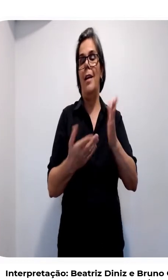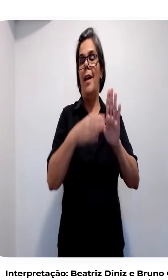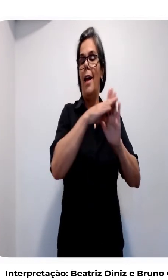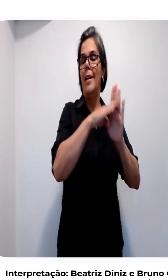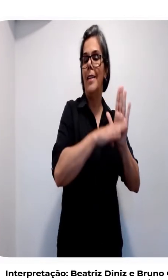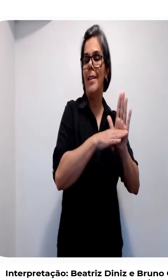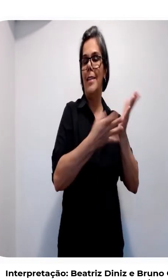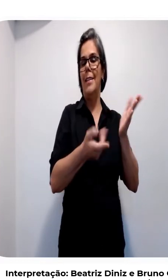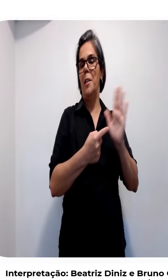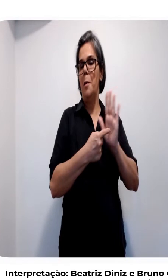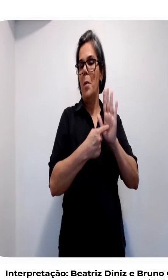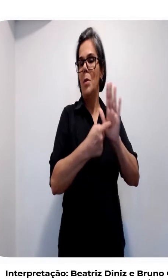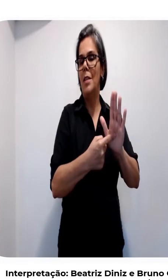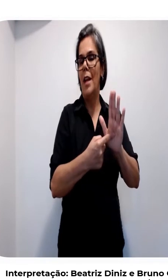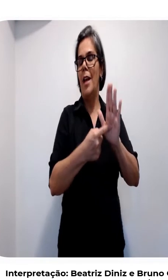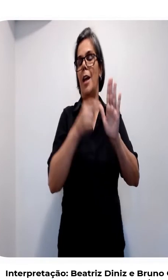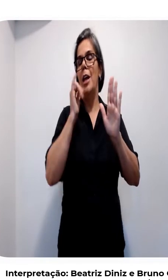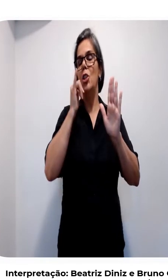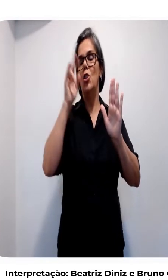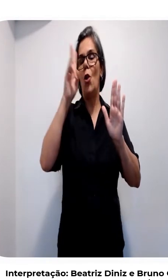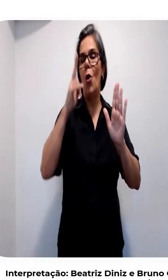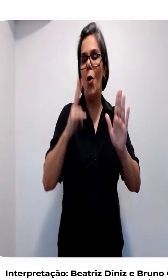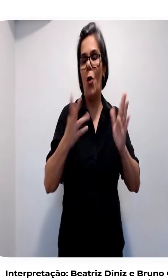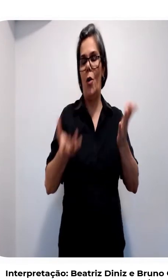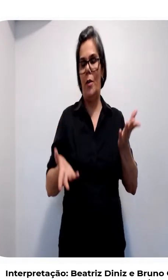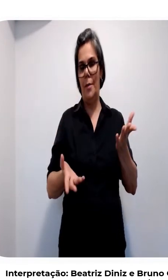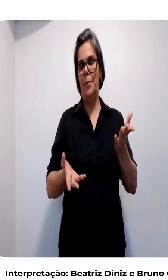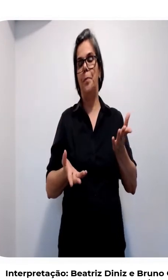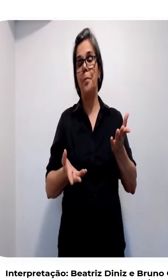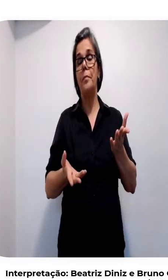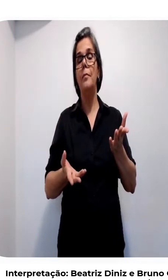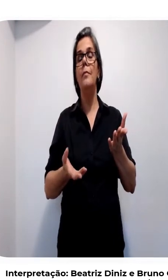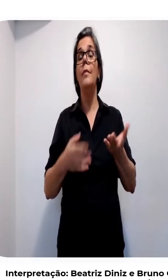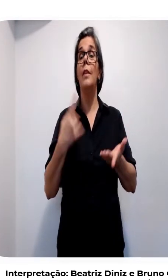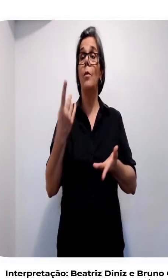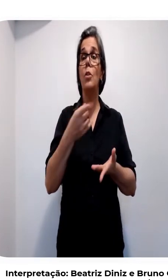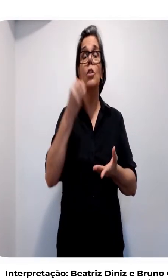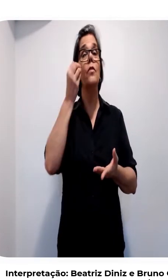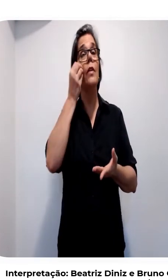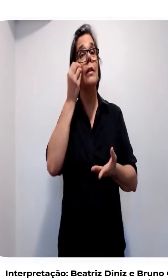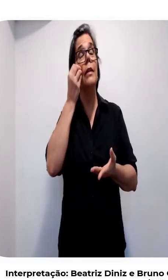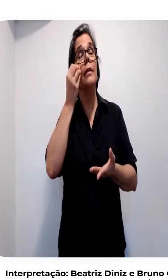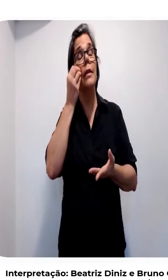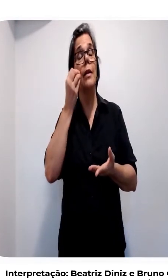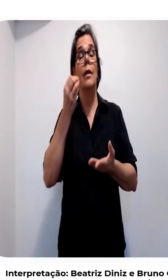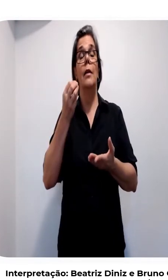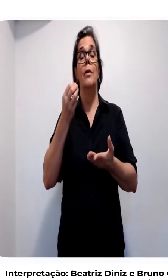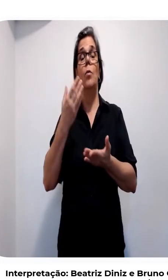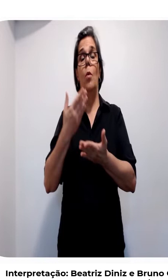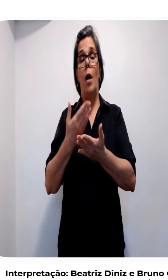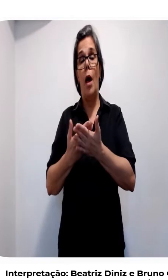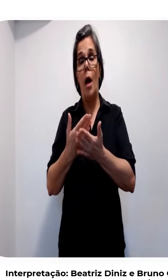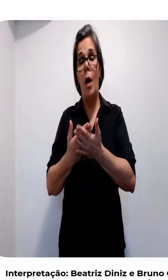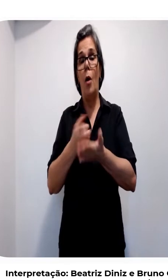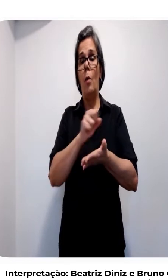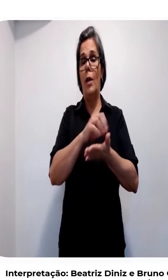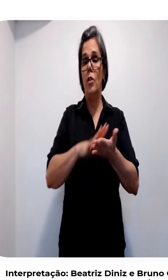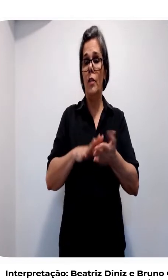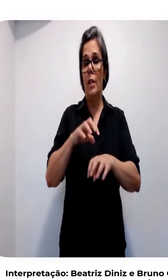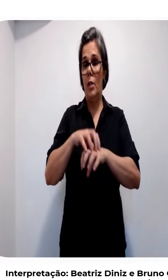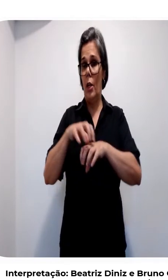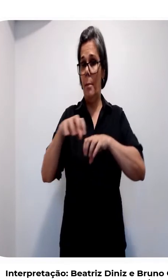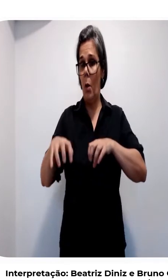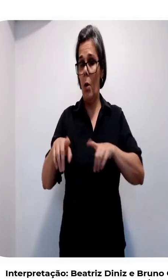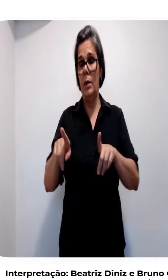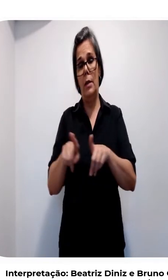esse dinamismo, né, para as aulas e fazendo com que tanto as atividades remotas quanto as online, né, nos momentos das